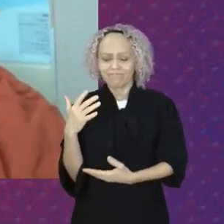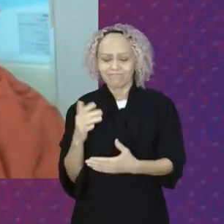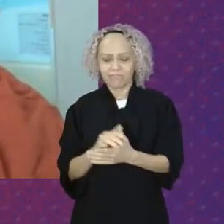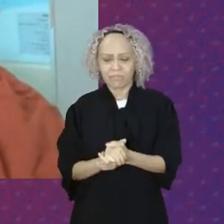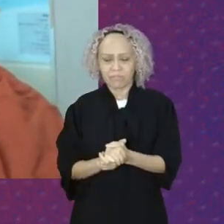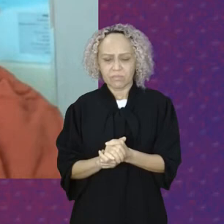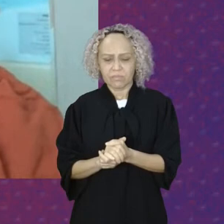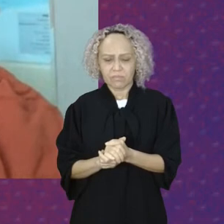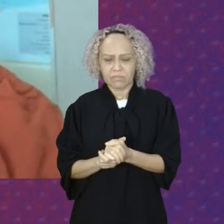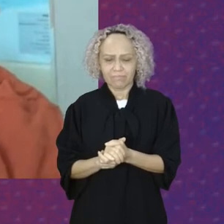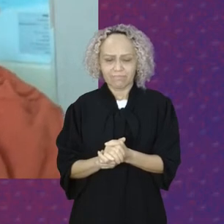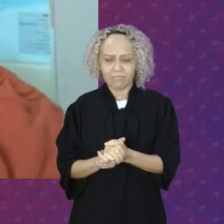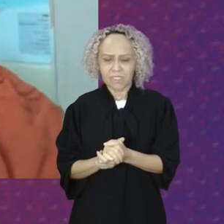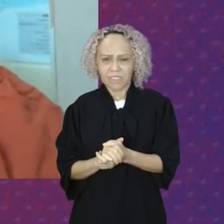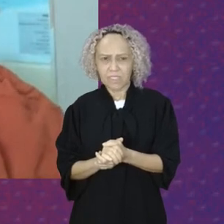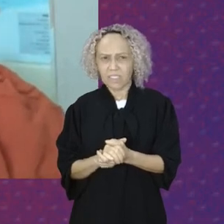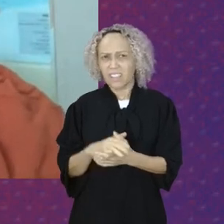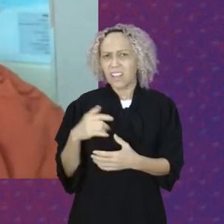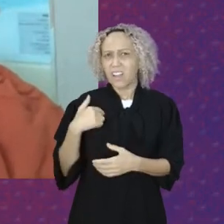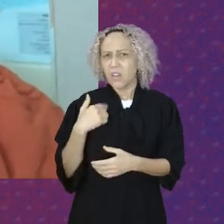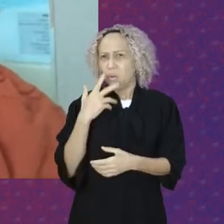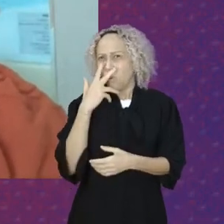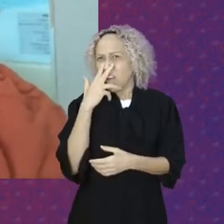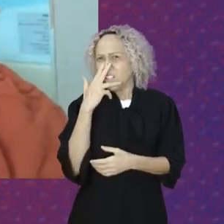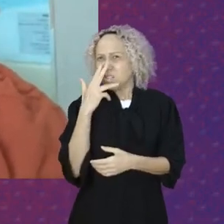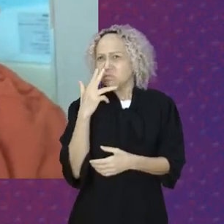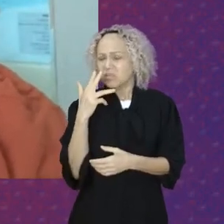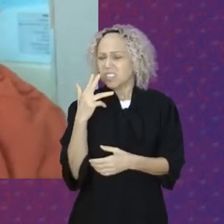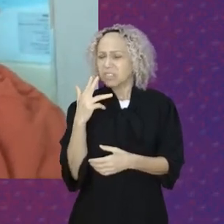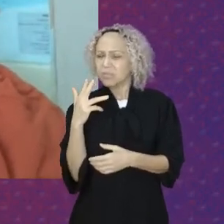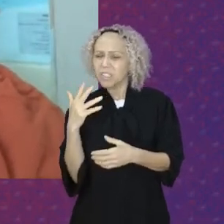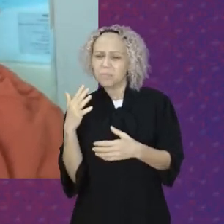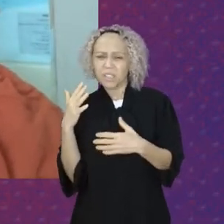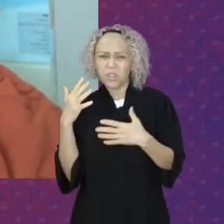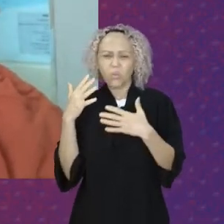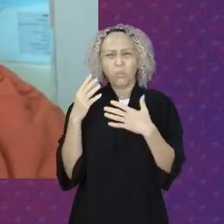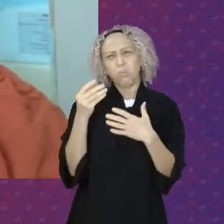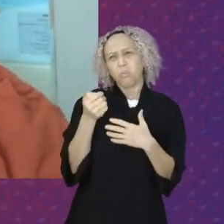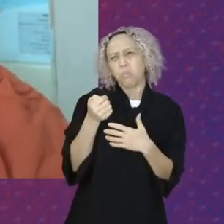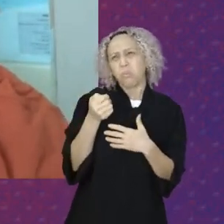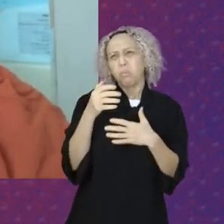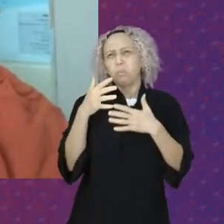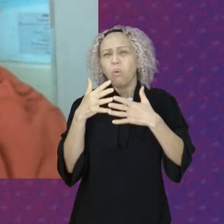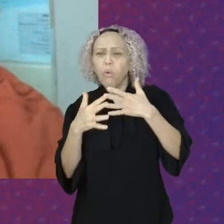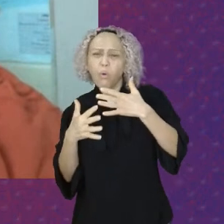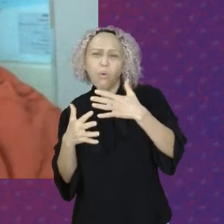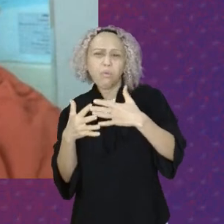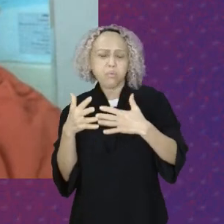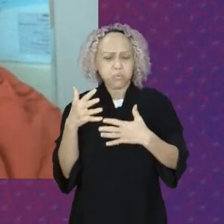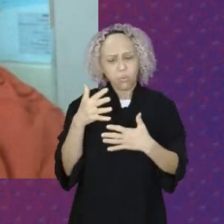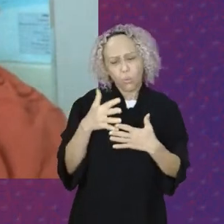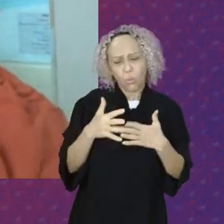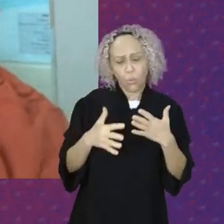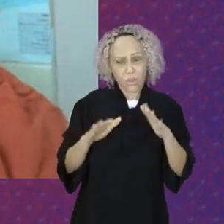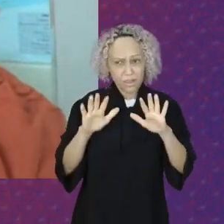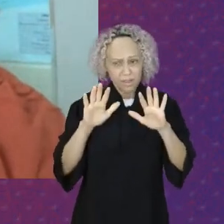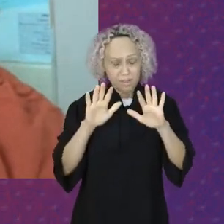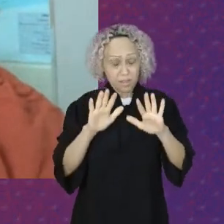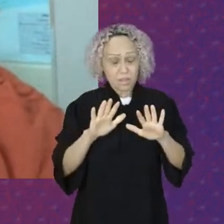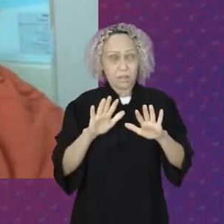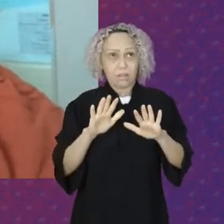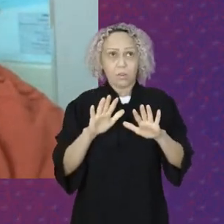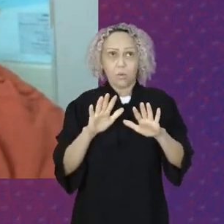pouco assim do norte do que eu estava construindo. Então, o meu companheiro, o Oscar, me ajudou muito,